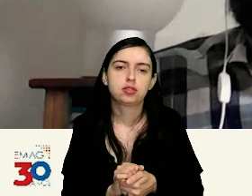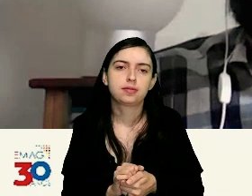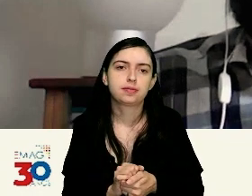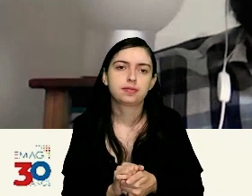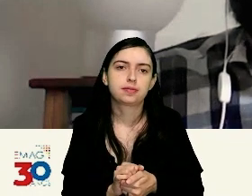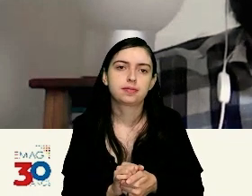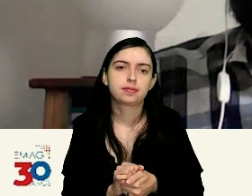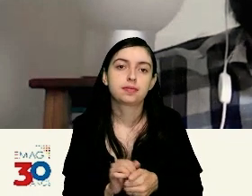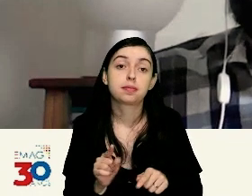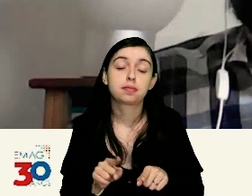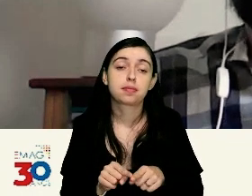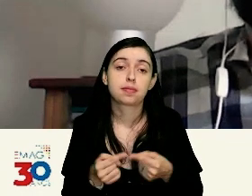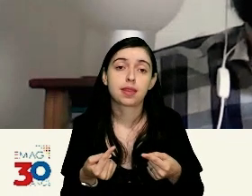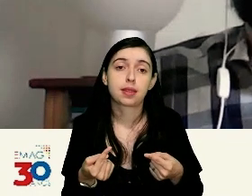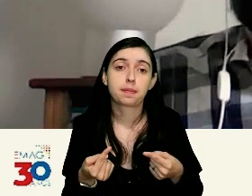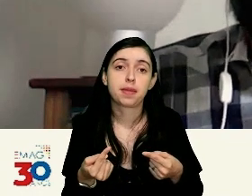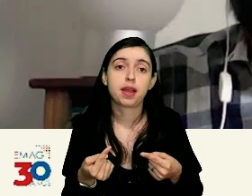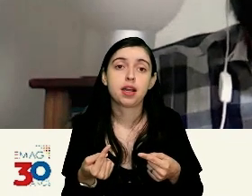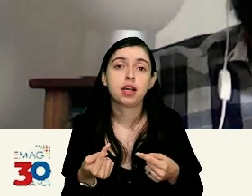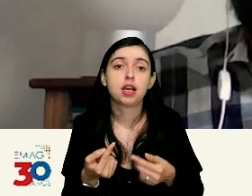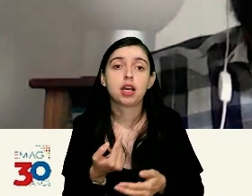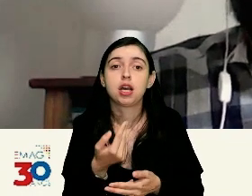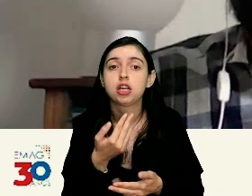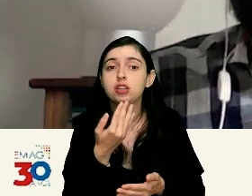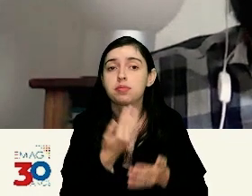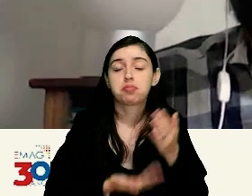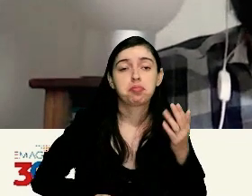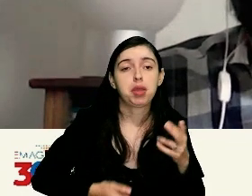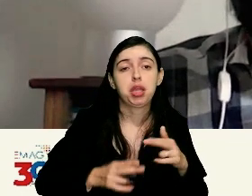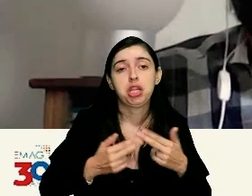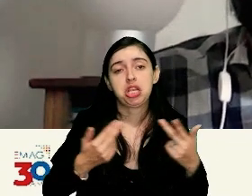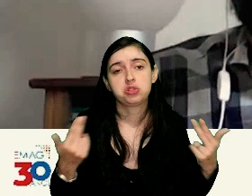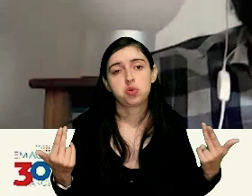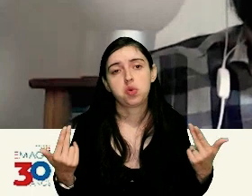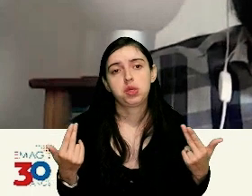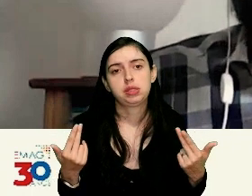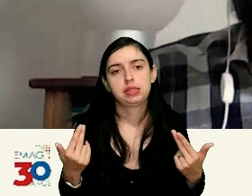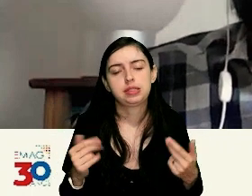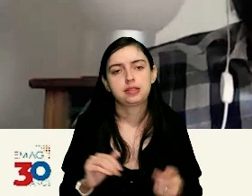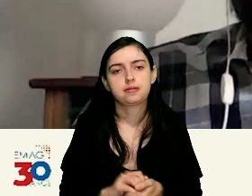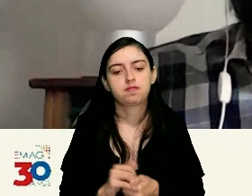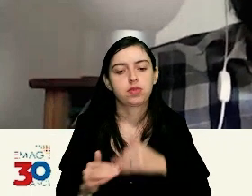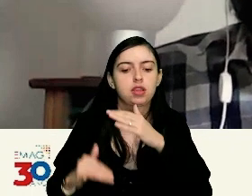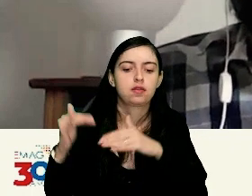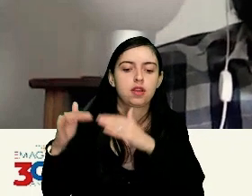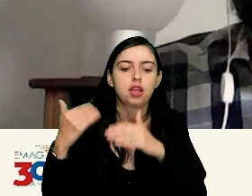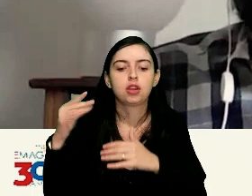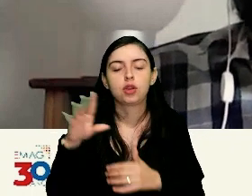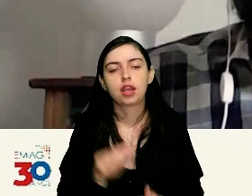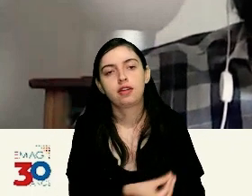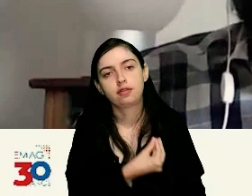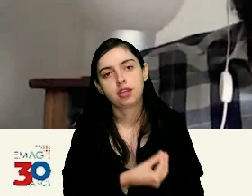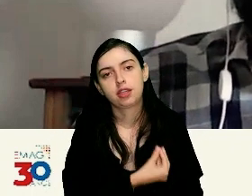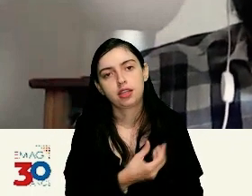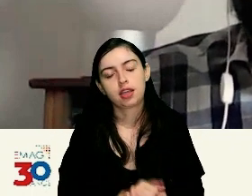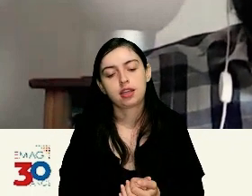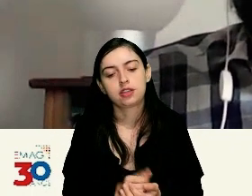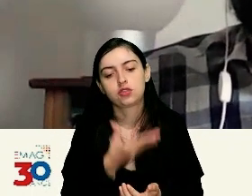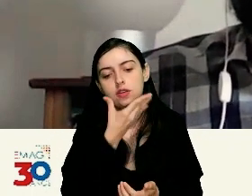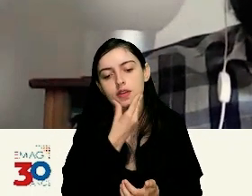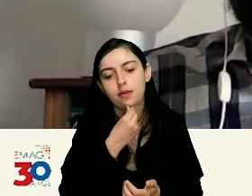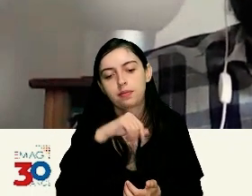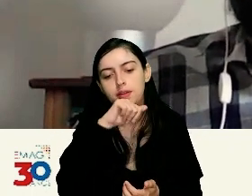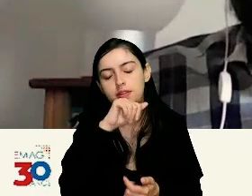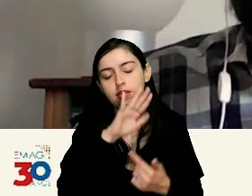mas o luto das coisas que a gente perde ao longo da nossa vida, e a paternidade nos apresenta o